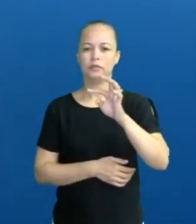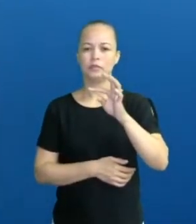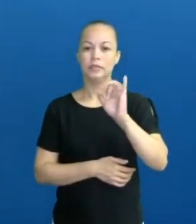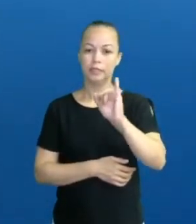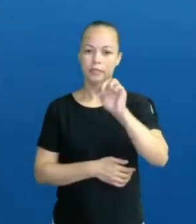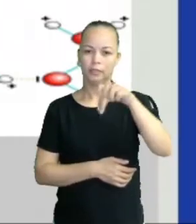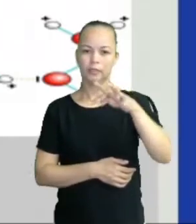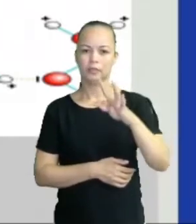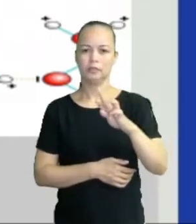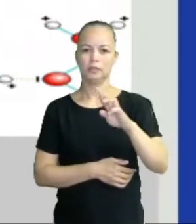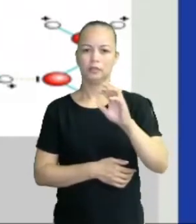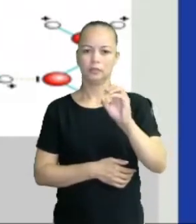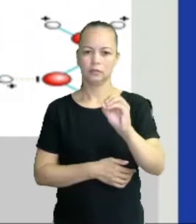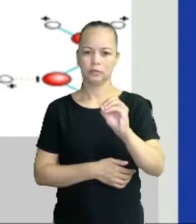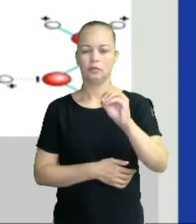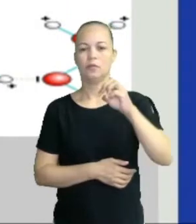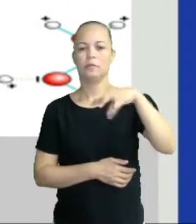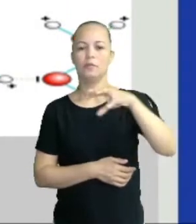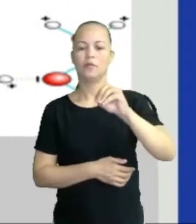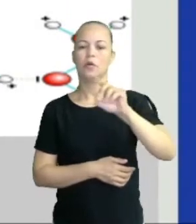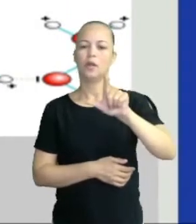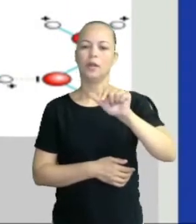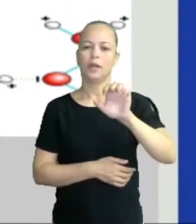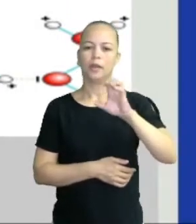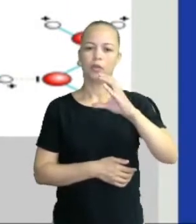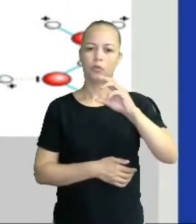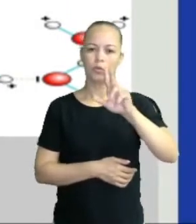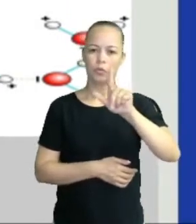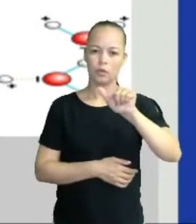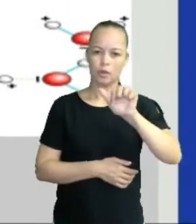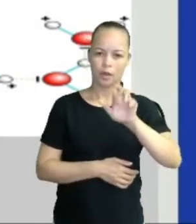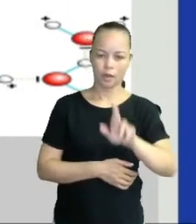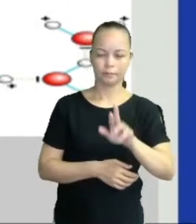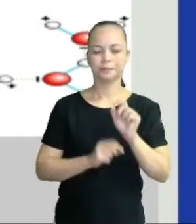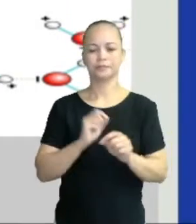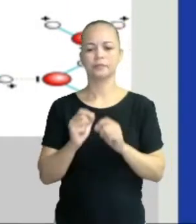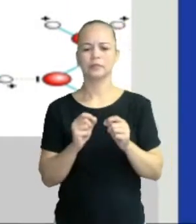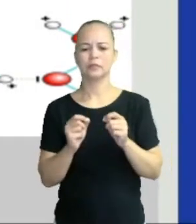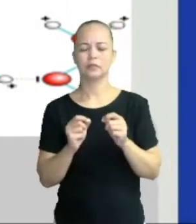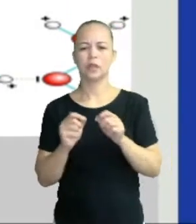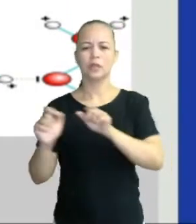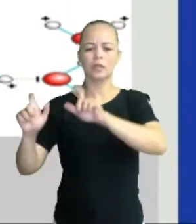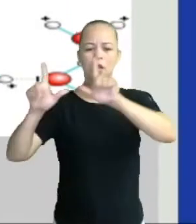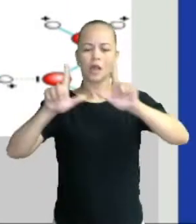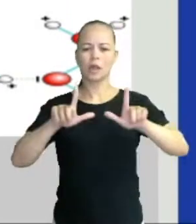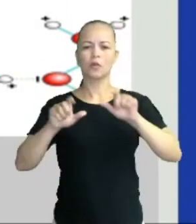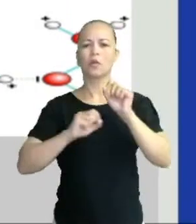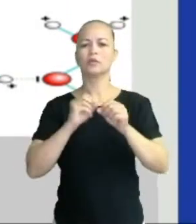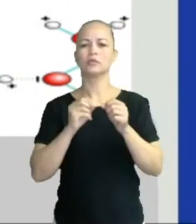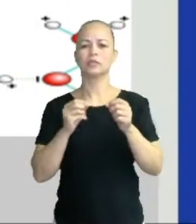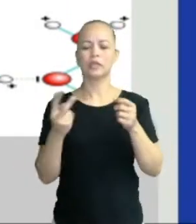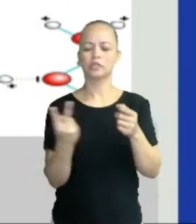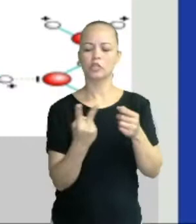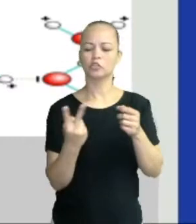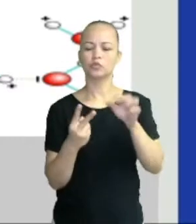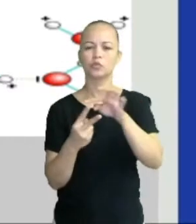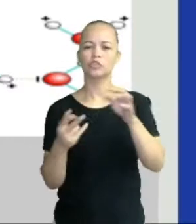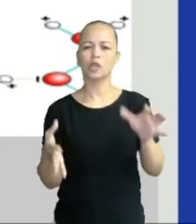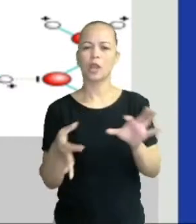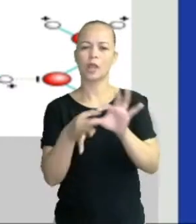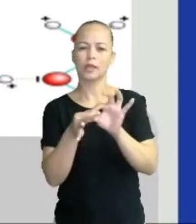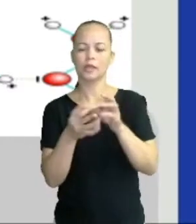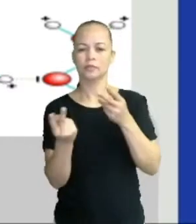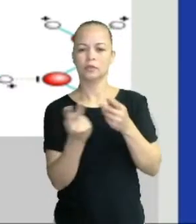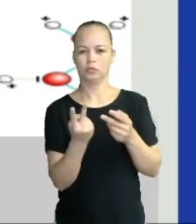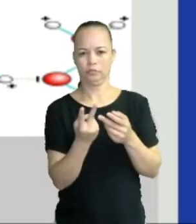abre essa imagem para a gente justamente falar quais seriam essas ligações químicas intramoleculares. E aí a gente vai ter,